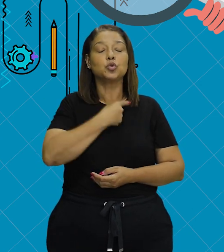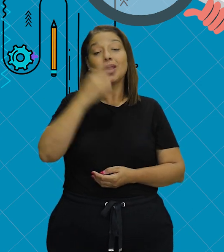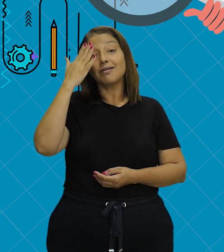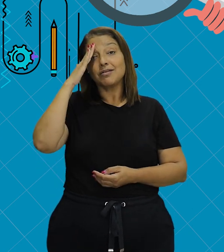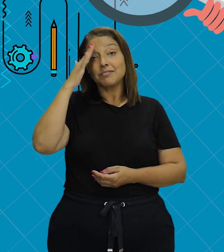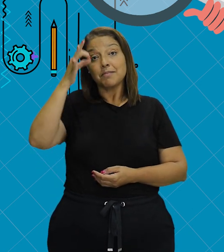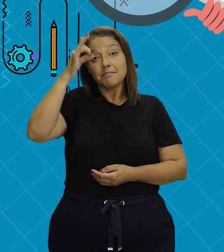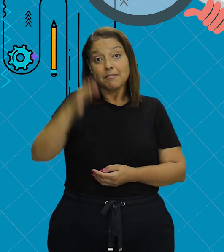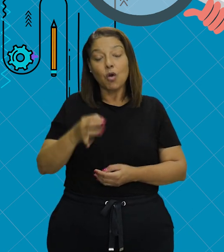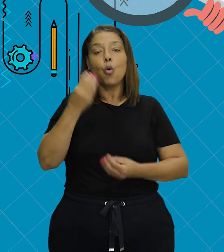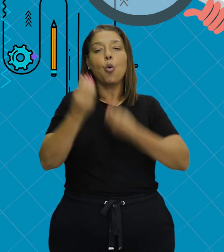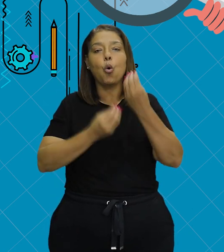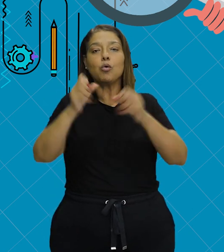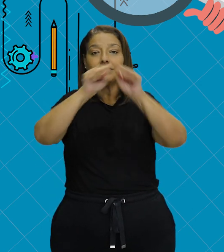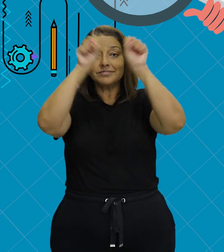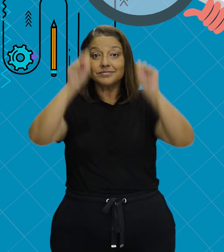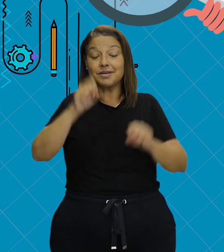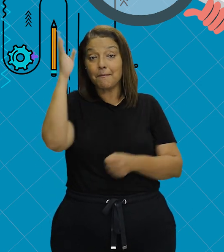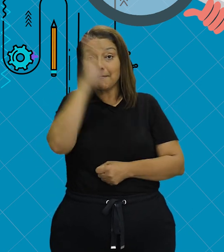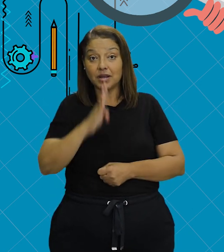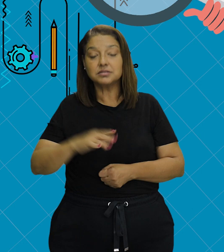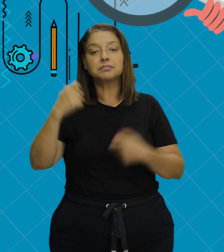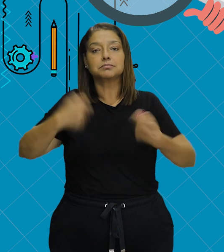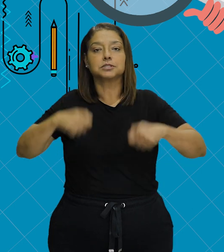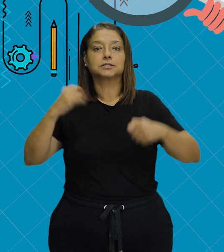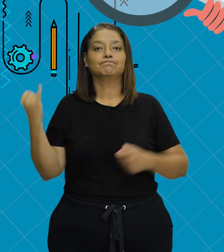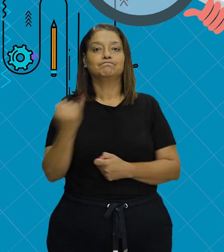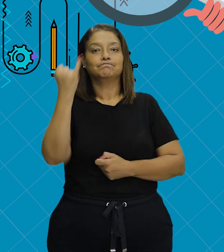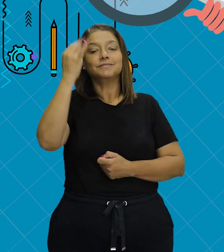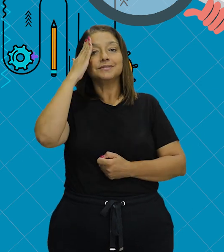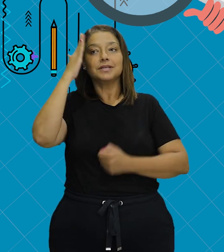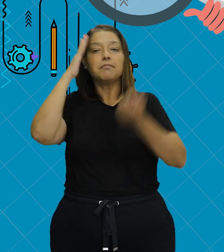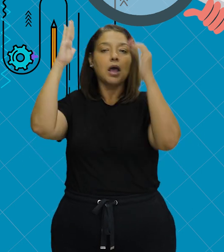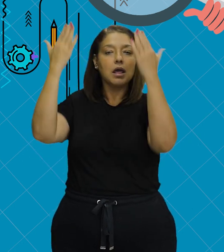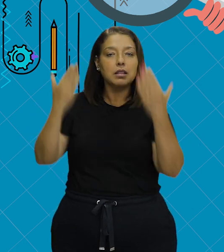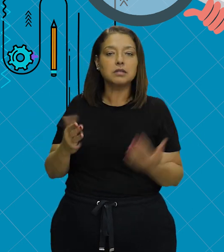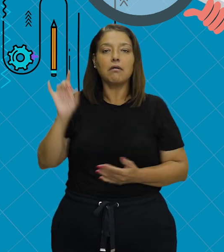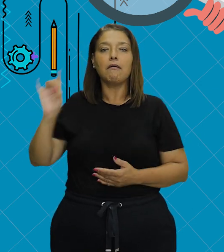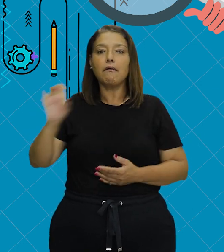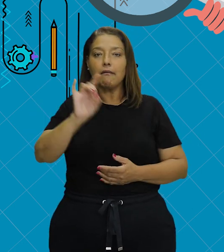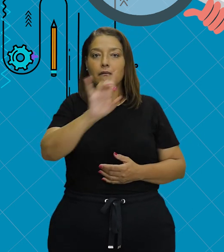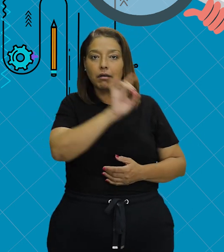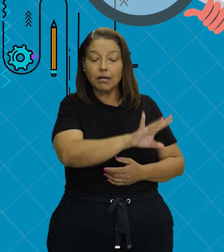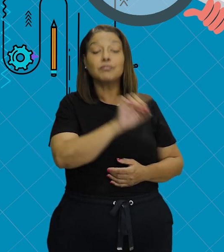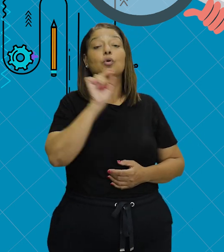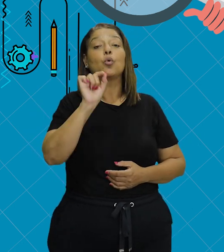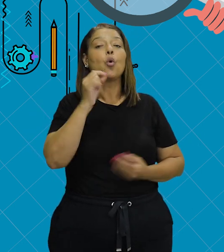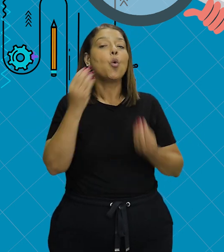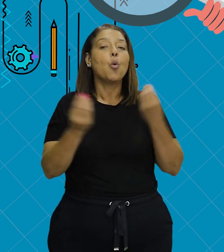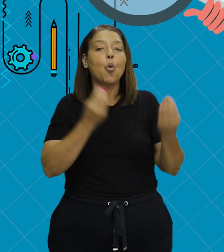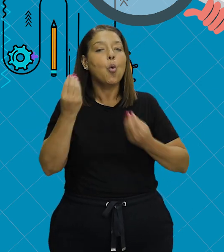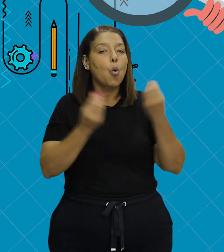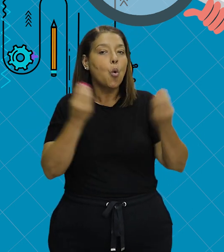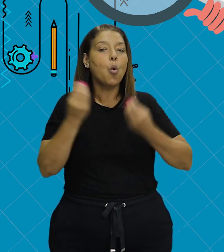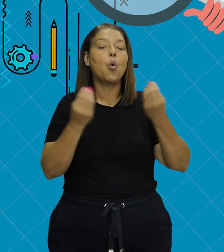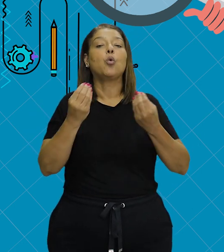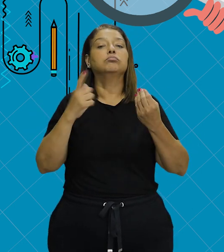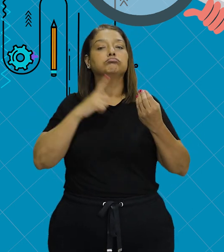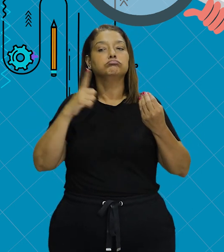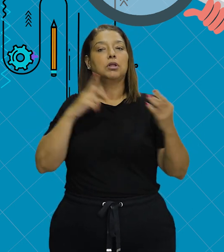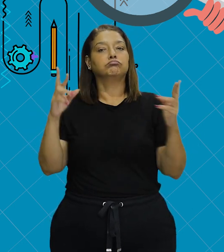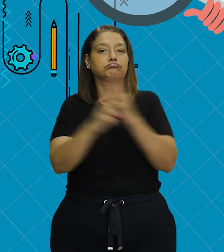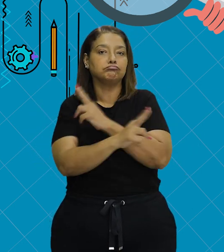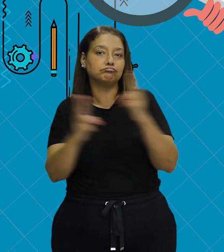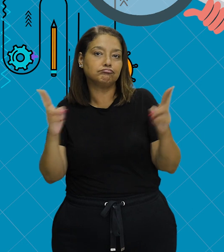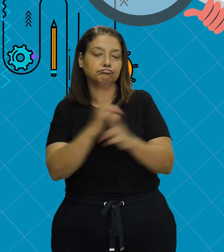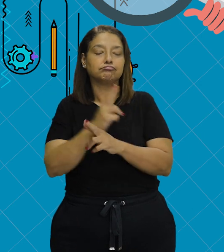sistema brasileiro, é essencial analisar a função de cada um desses poderes e como eles interagem na